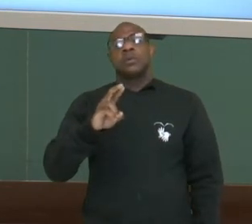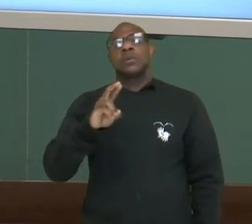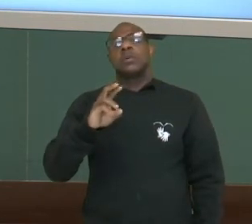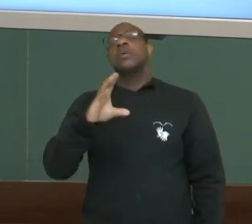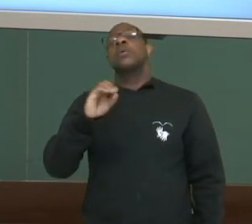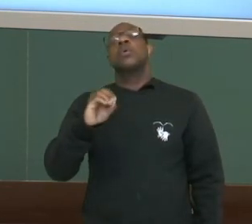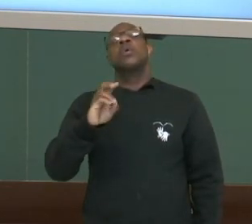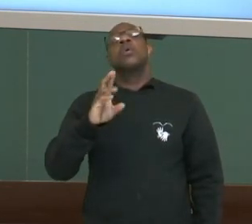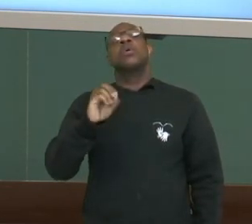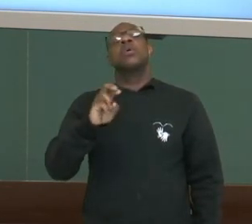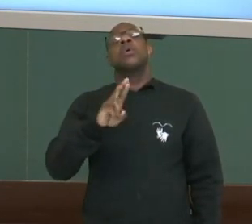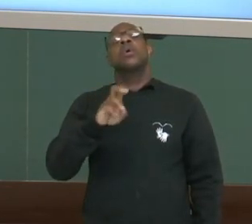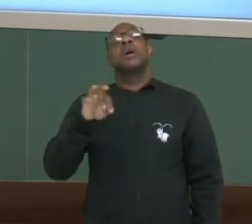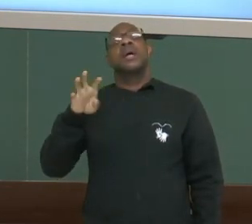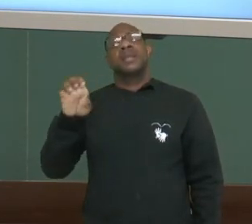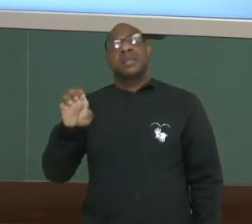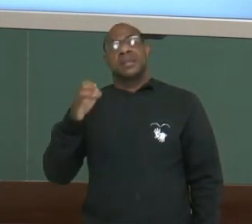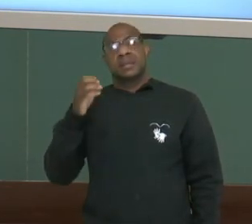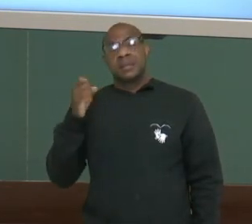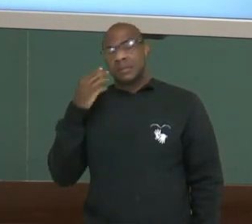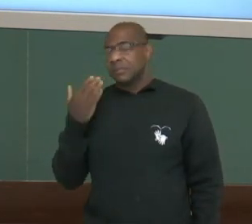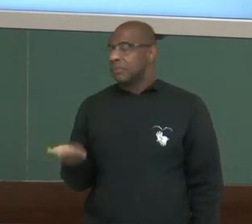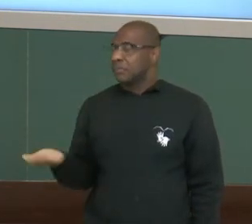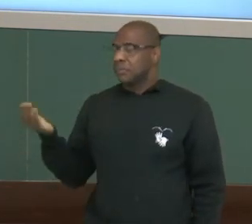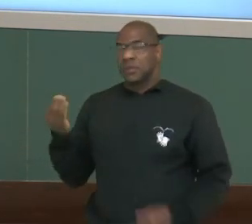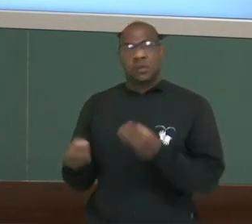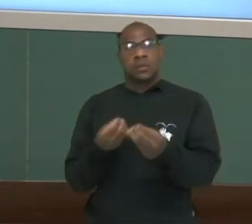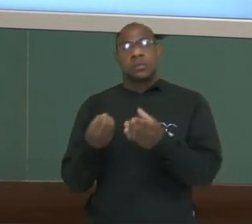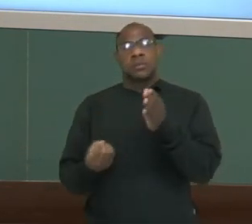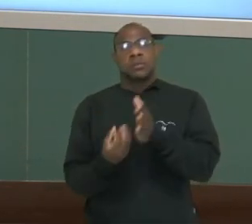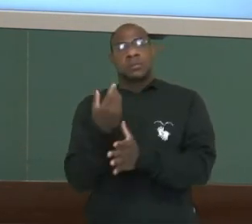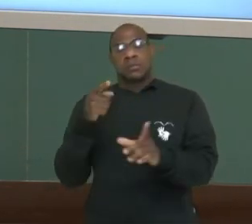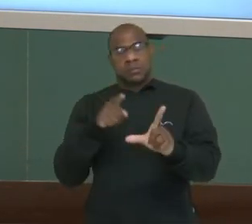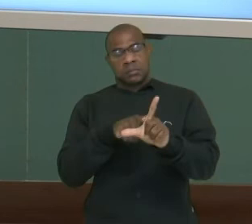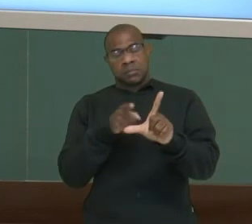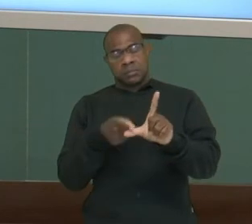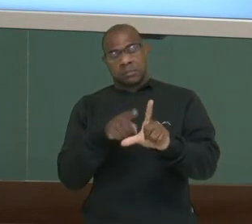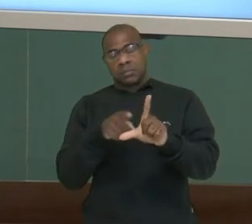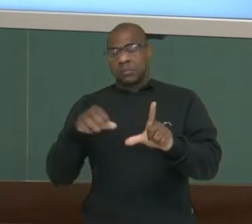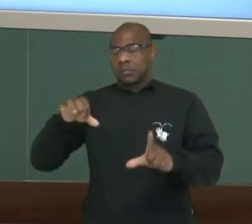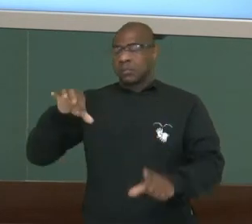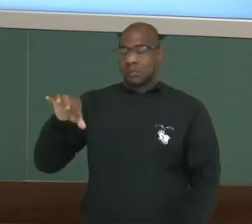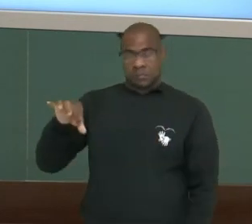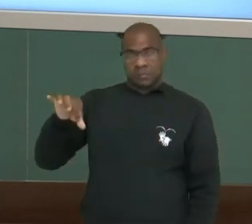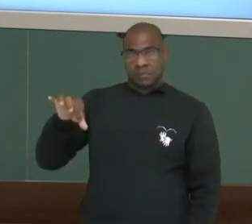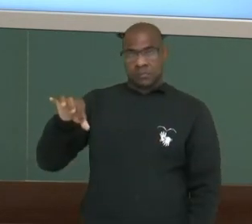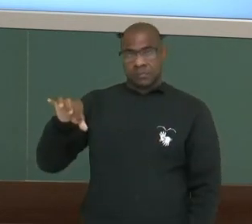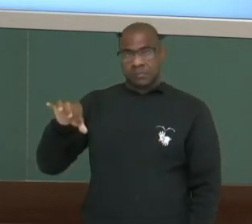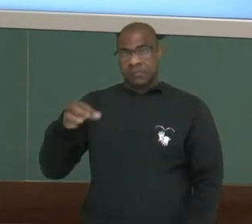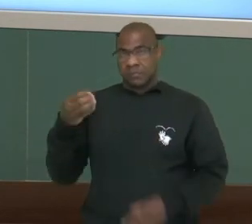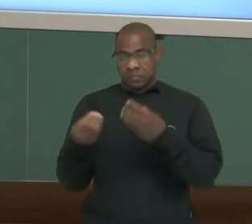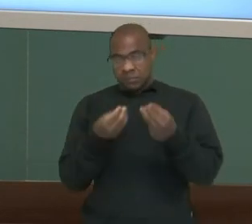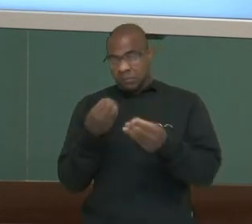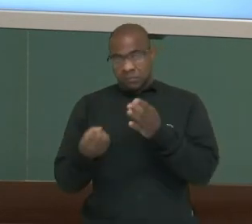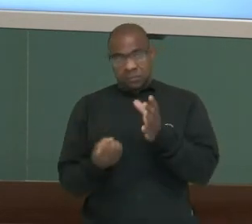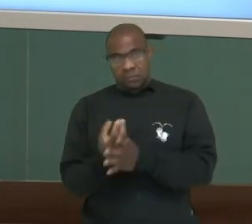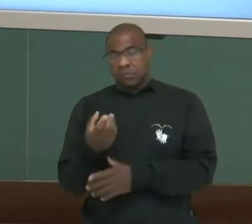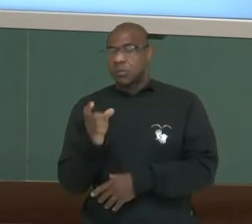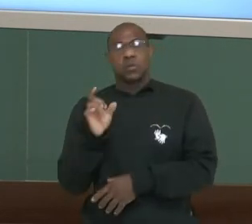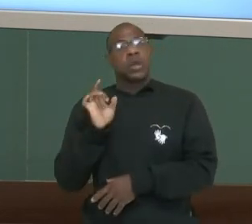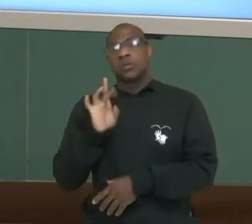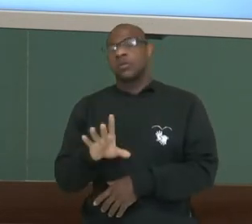retas concorrentes em um ponto, especialmente quando elas formam o ângulo de 90 graus entre si. Então, não